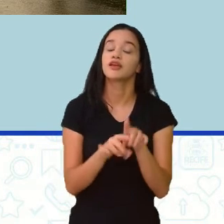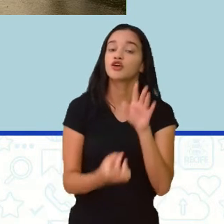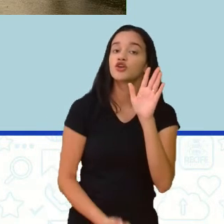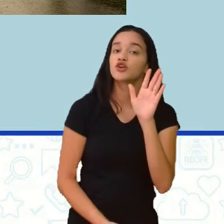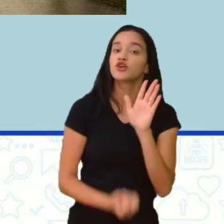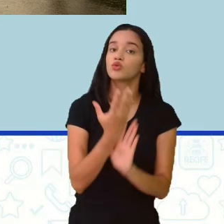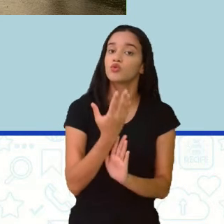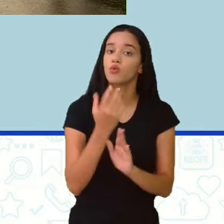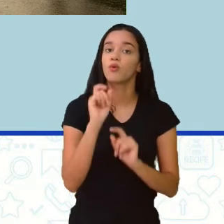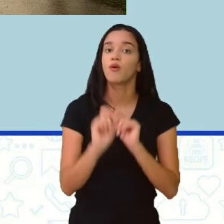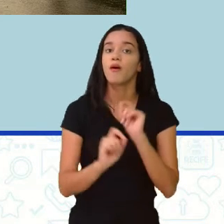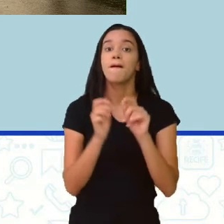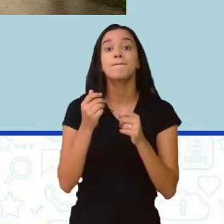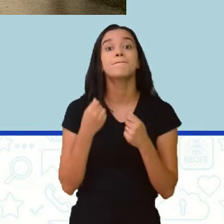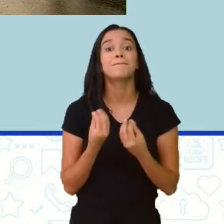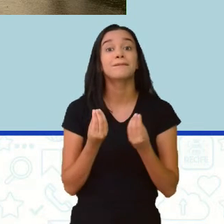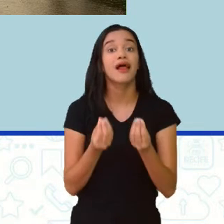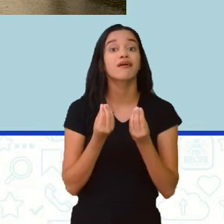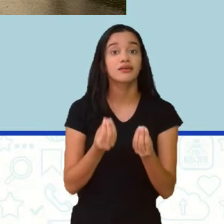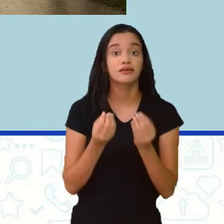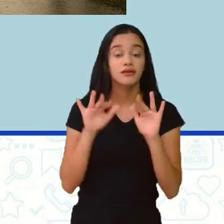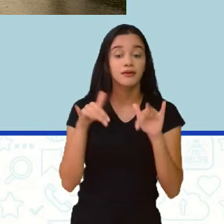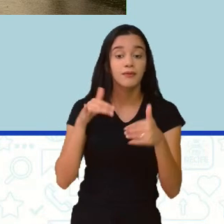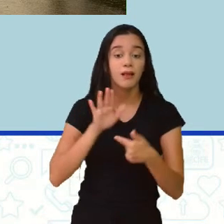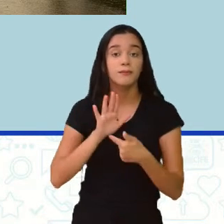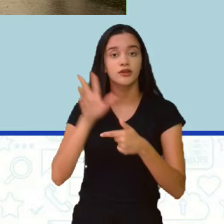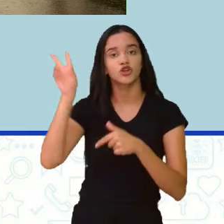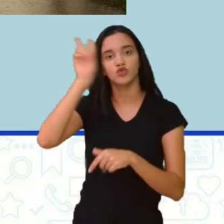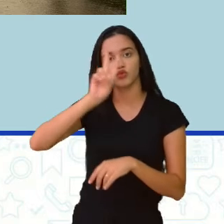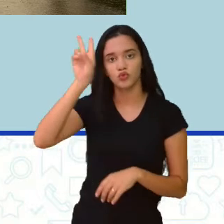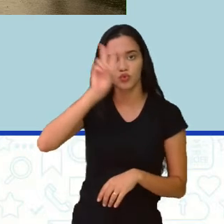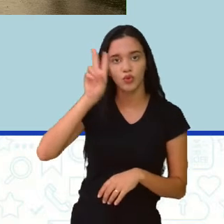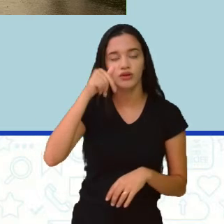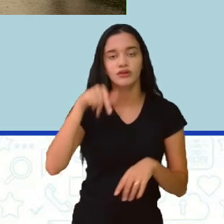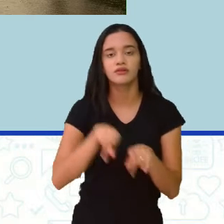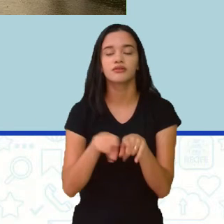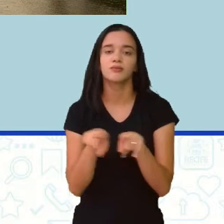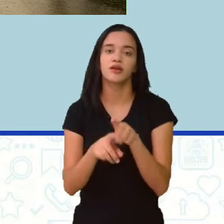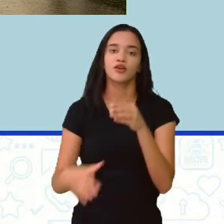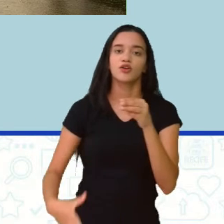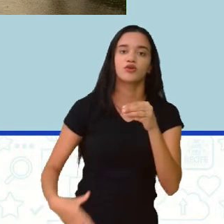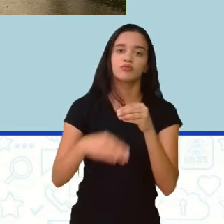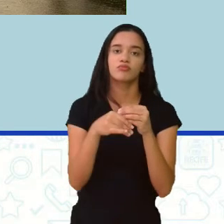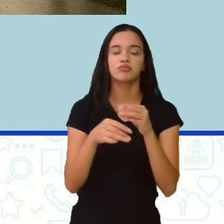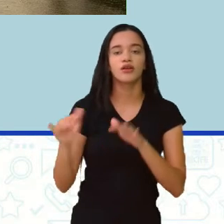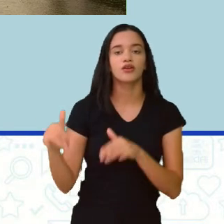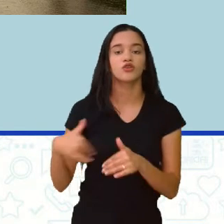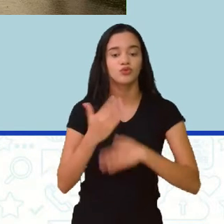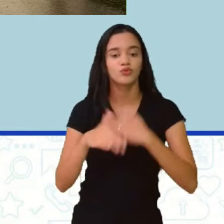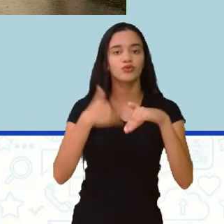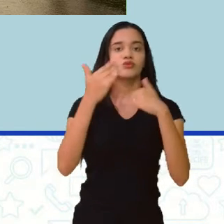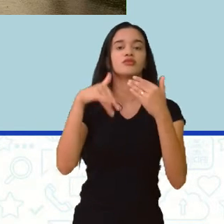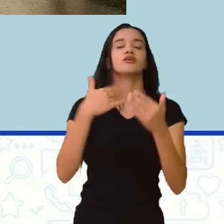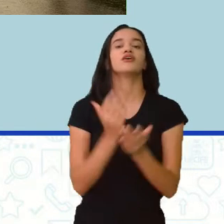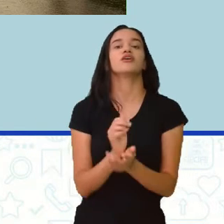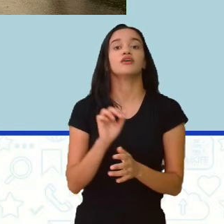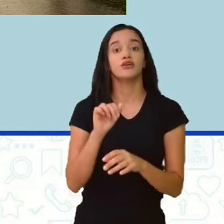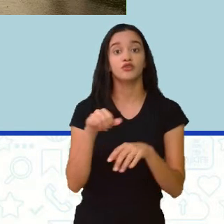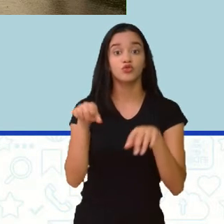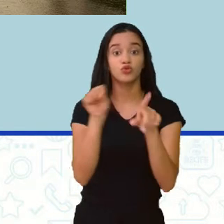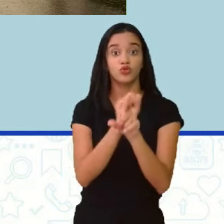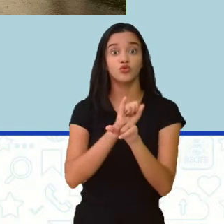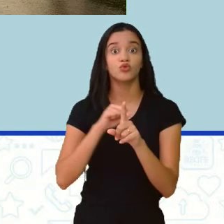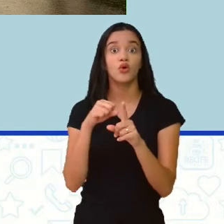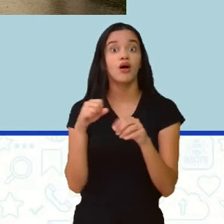para destacar a importância histórica e a contribuição do rio no desenvolvimento socioeconômico do nosso